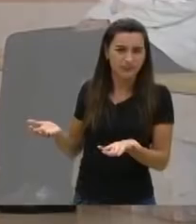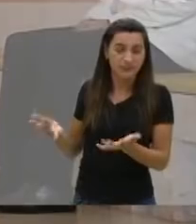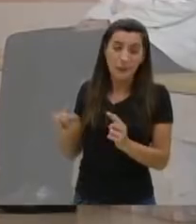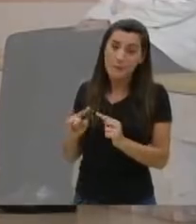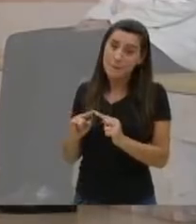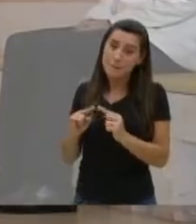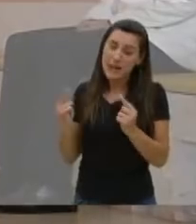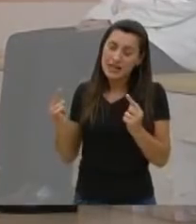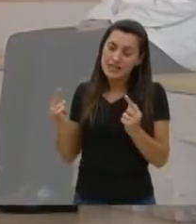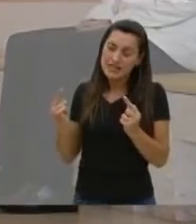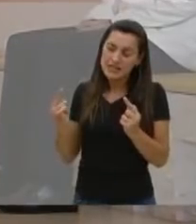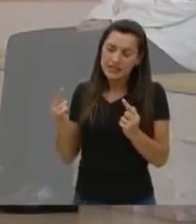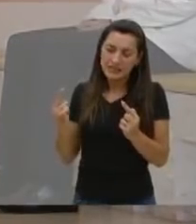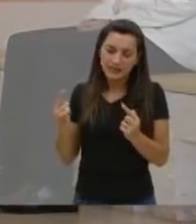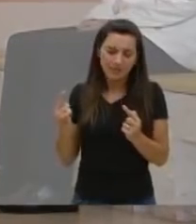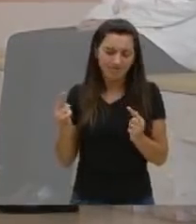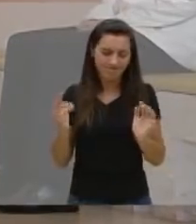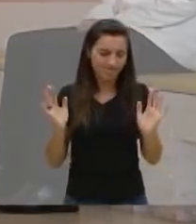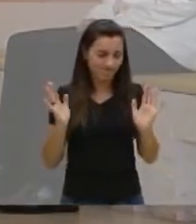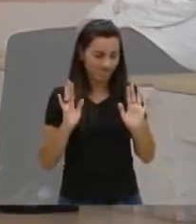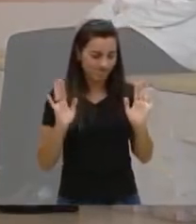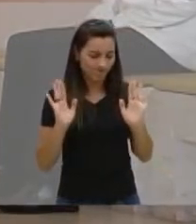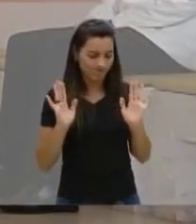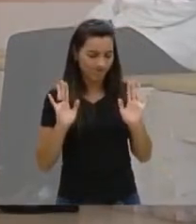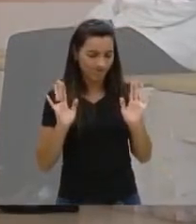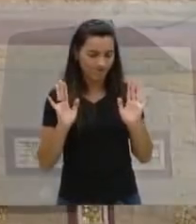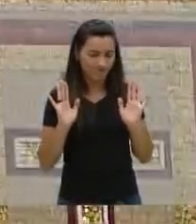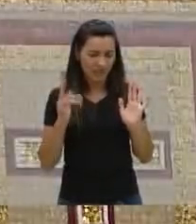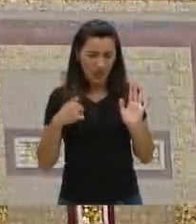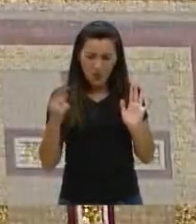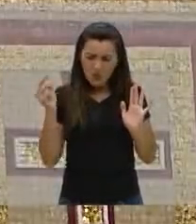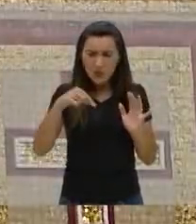Mas ele mesmo diz: mas não foi para isso que eu vim.